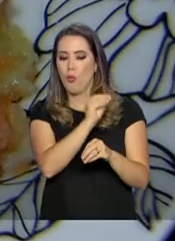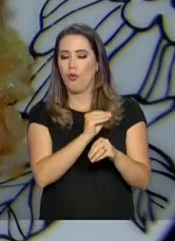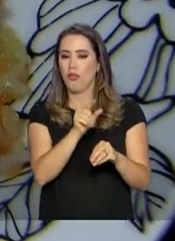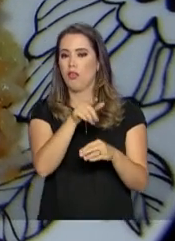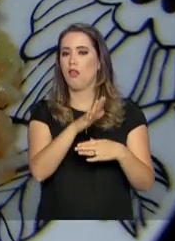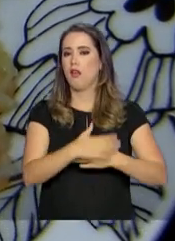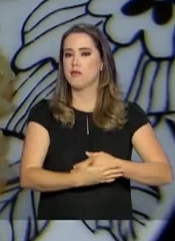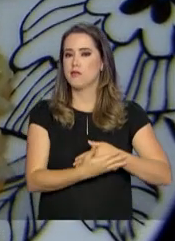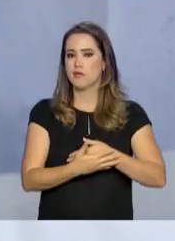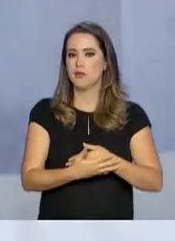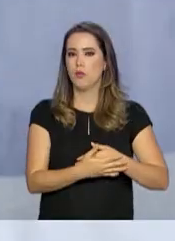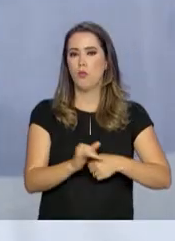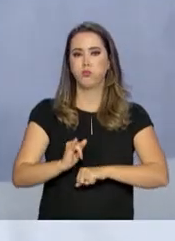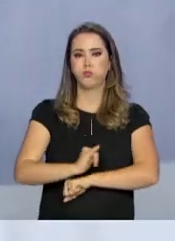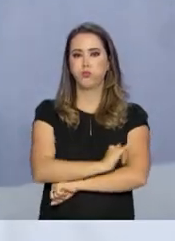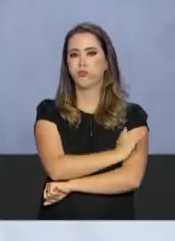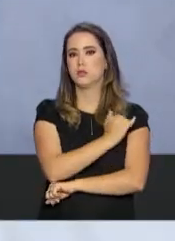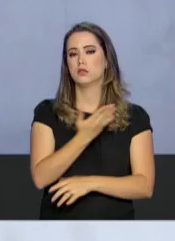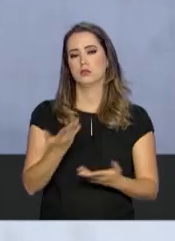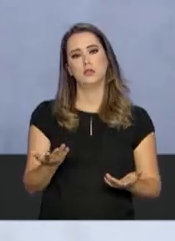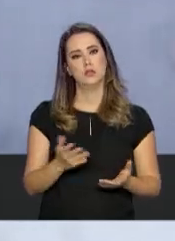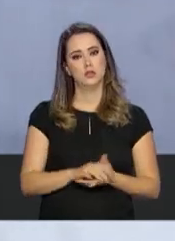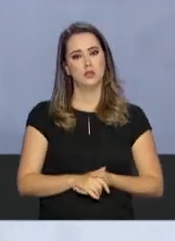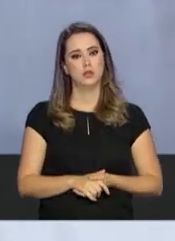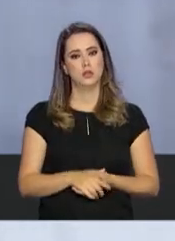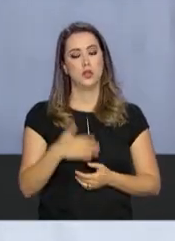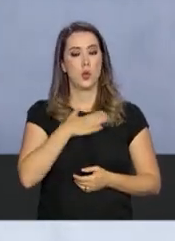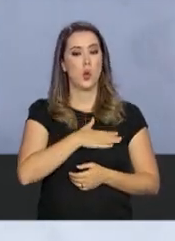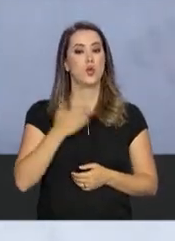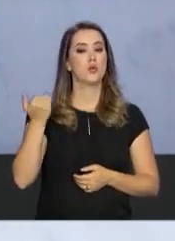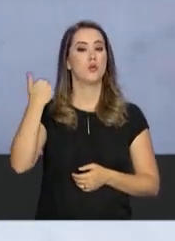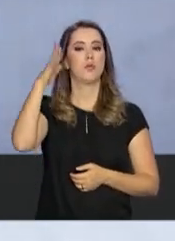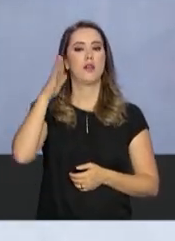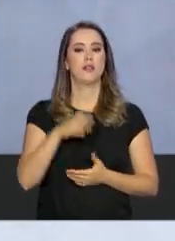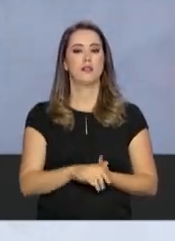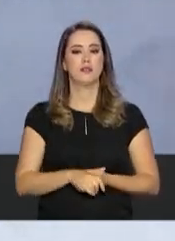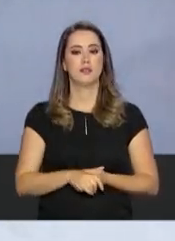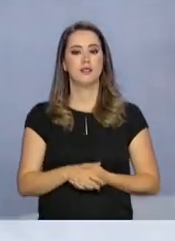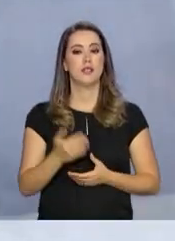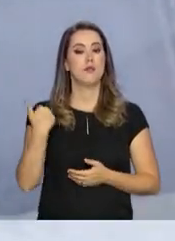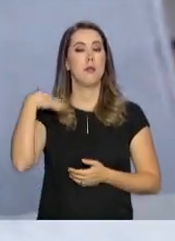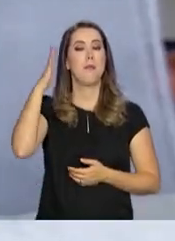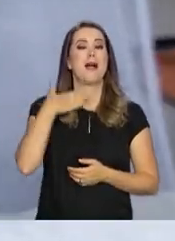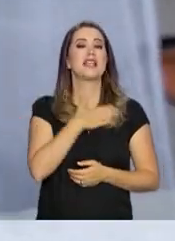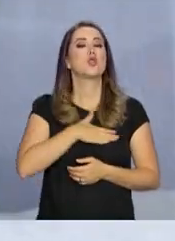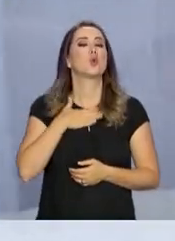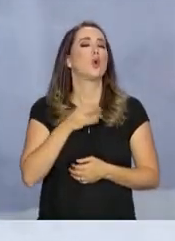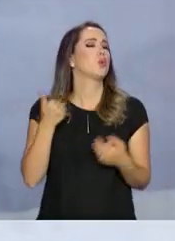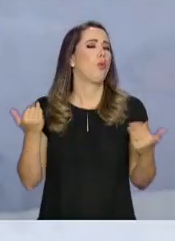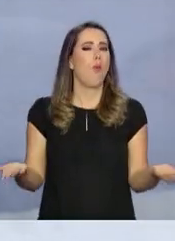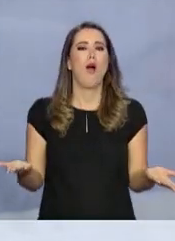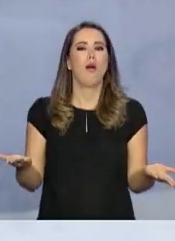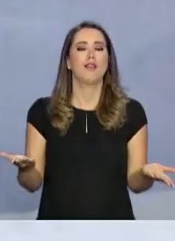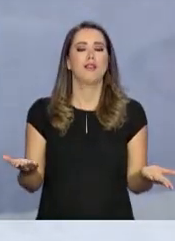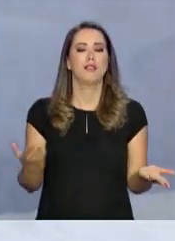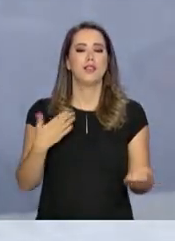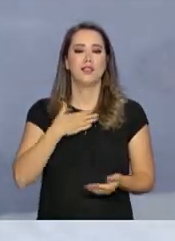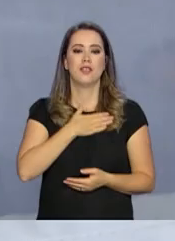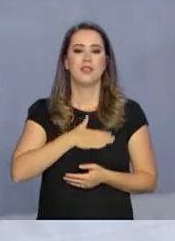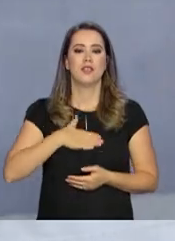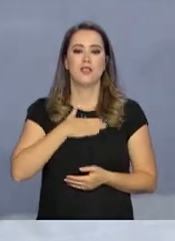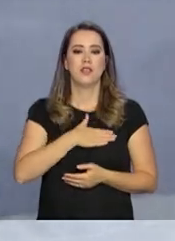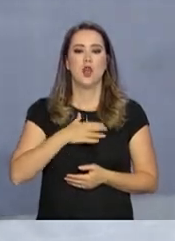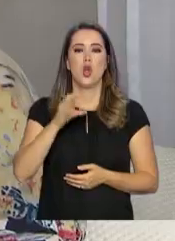criança e adulto obeso sabe a um médio gasto ainda mais o quadro de